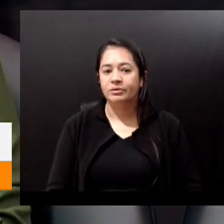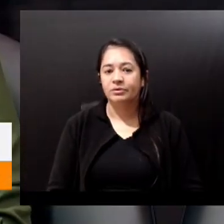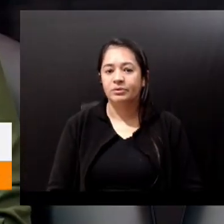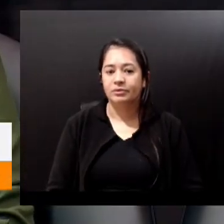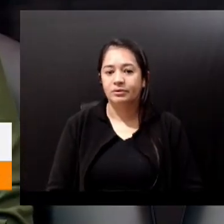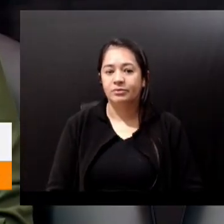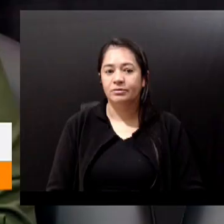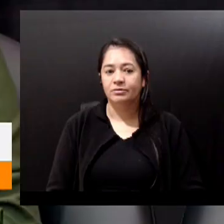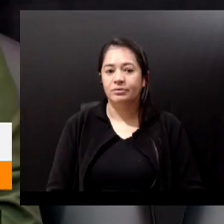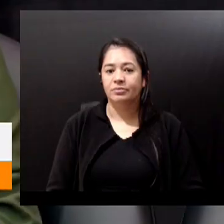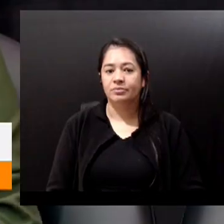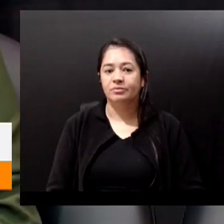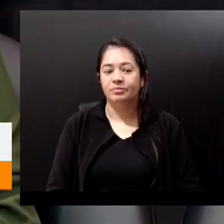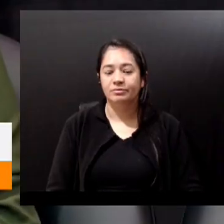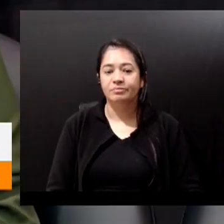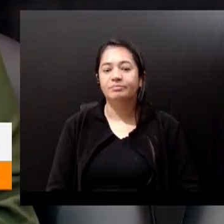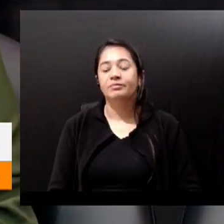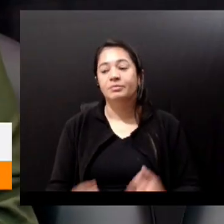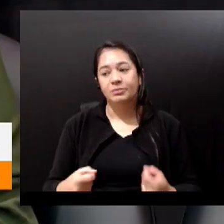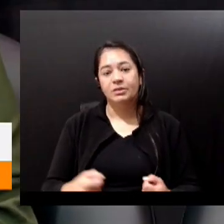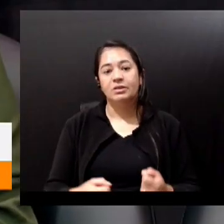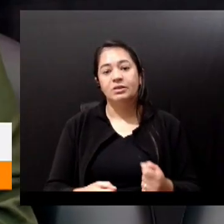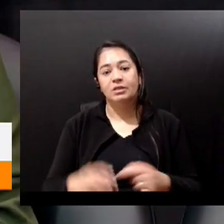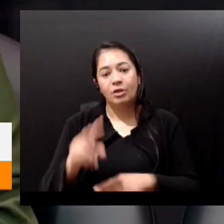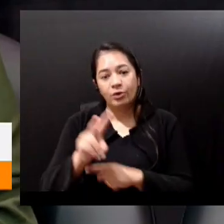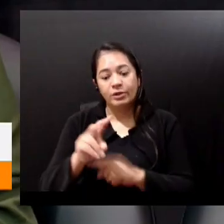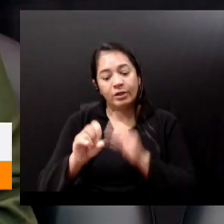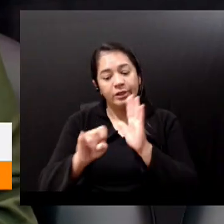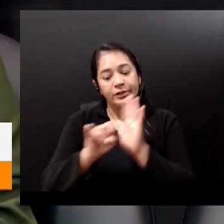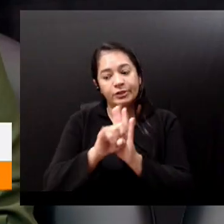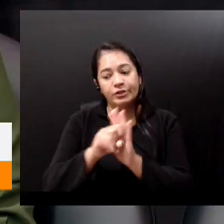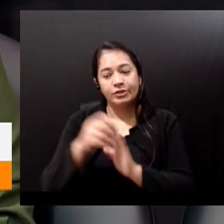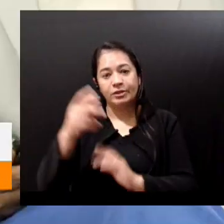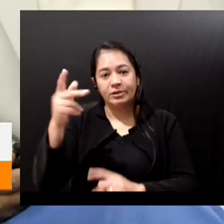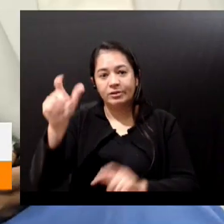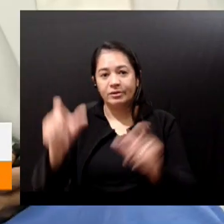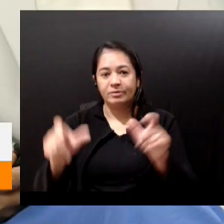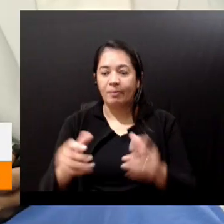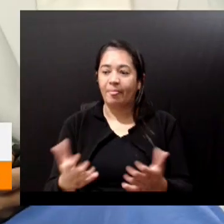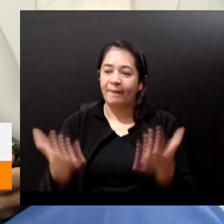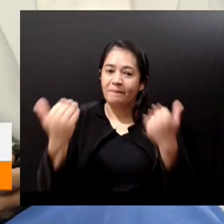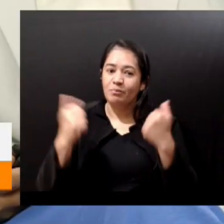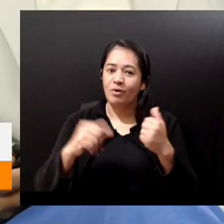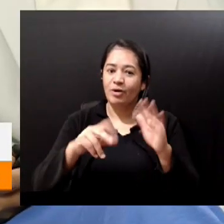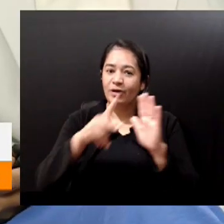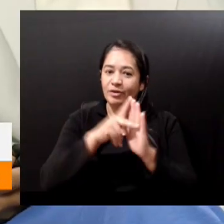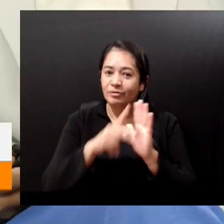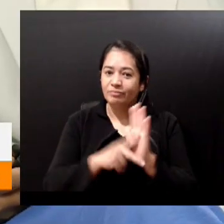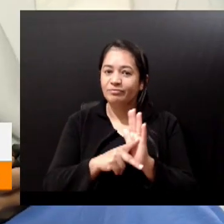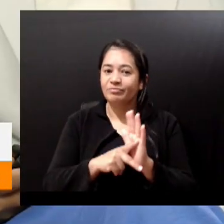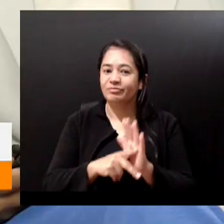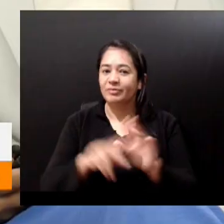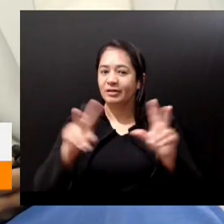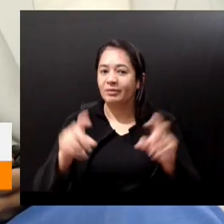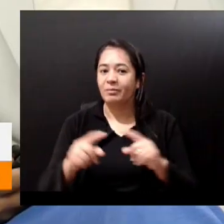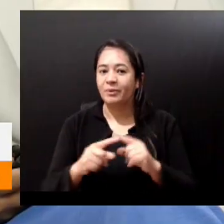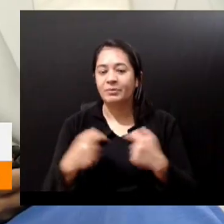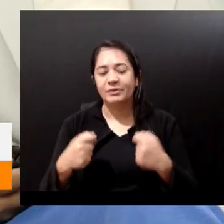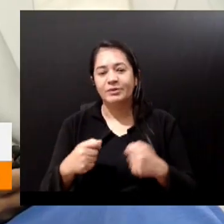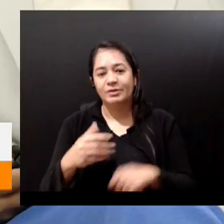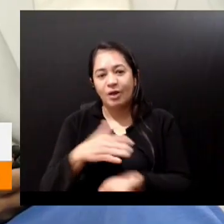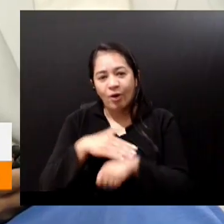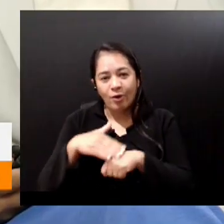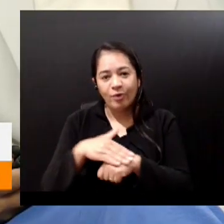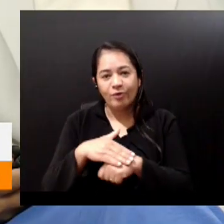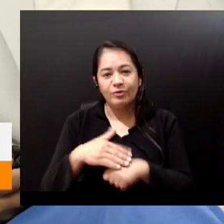outro, Verdade. né? Sem permissão nenhuma. Verdade. Viu, produção? Bora fazer esse tema aí, porque eu acho que a gente tem muito que conversar sobre comportamento